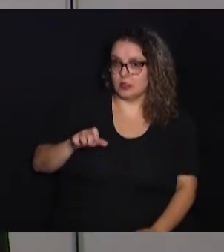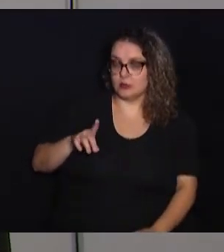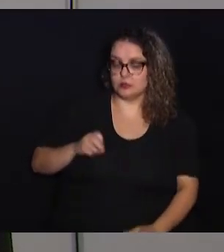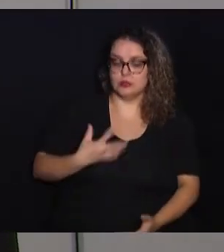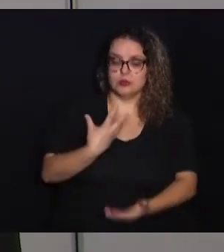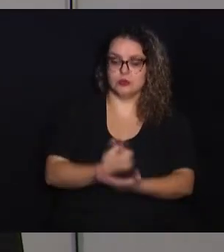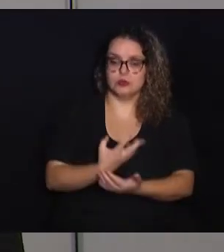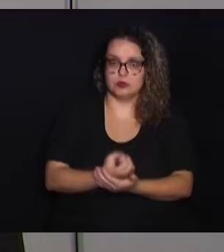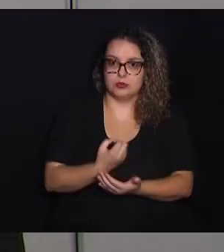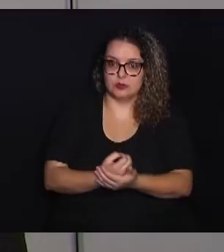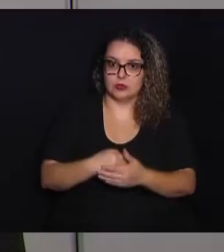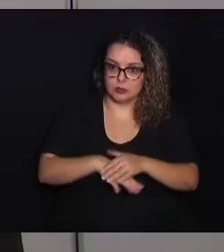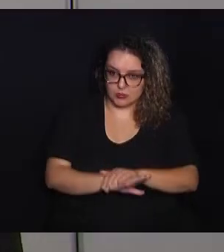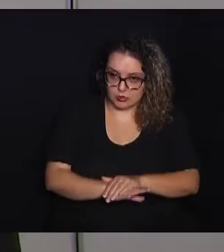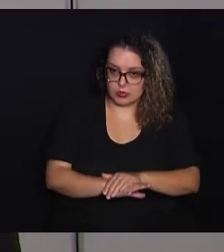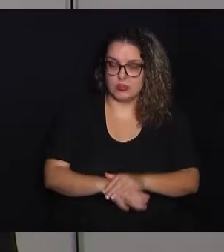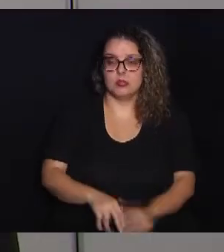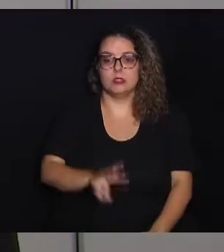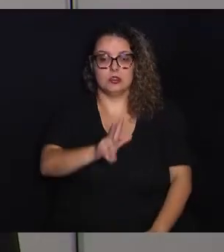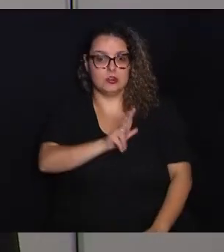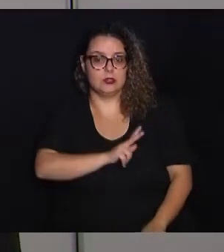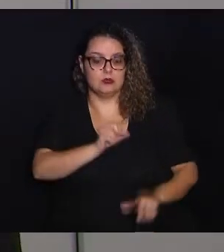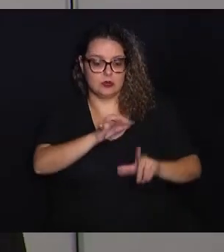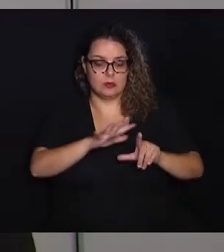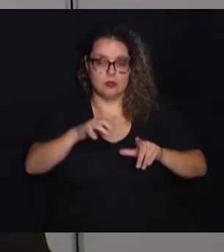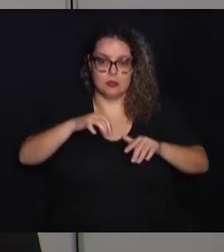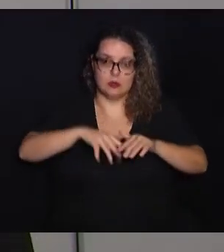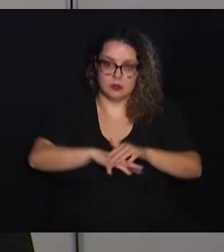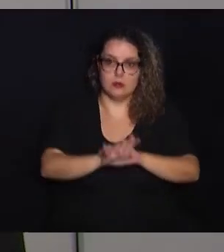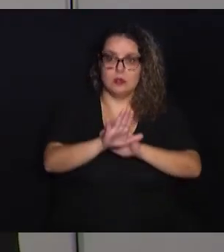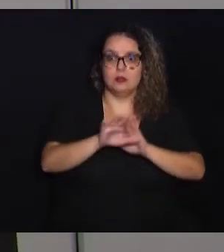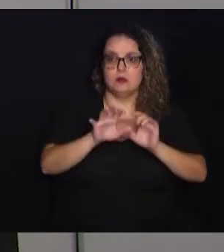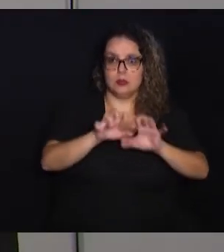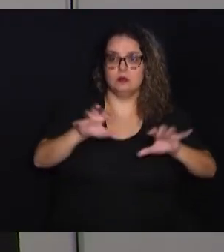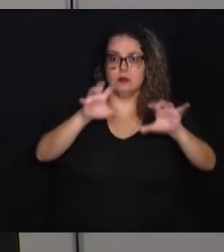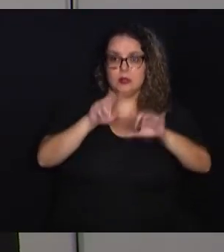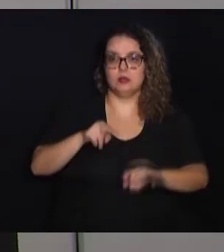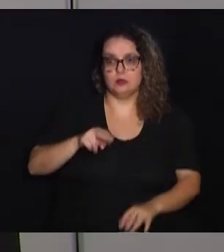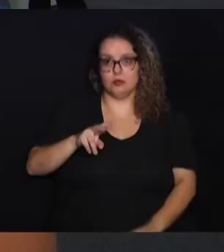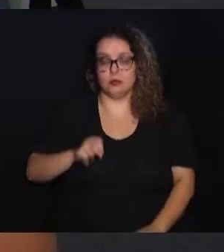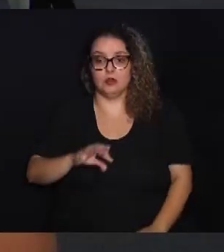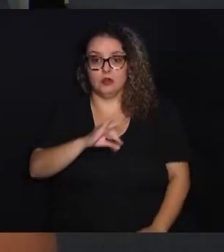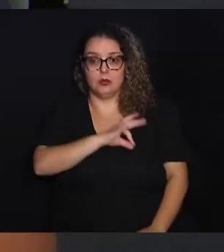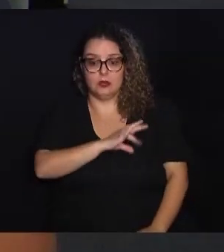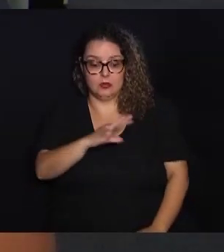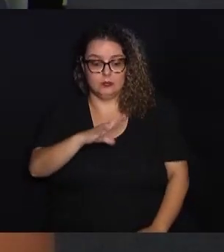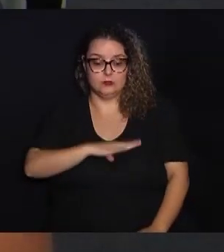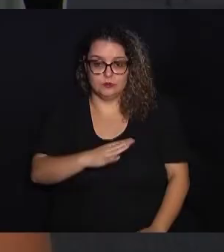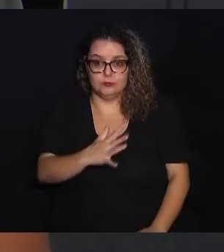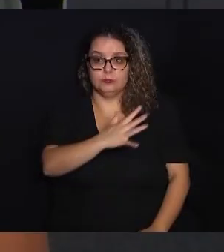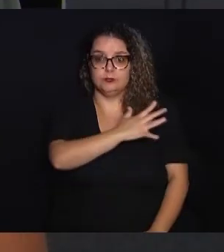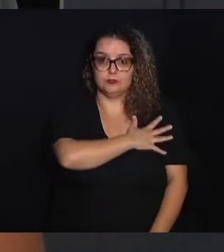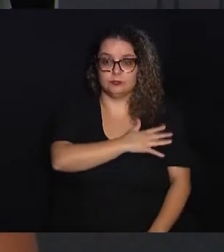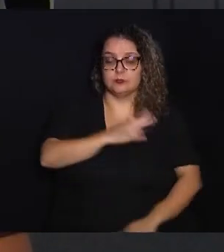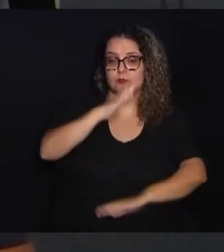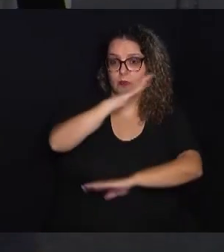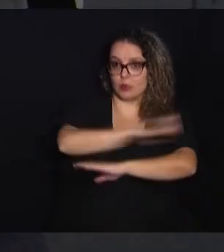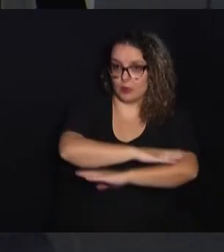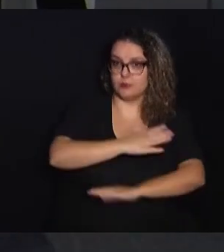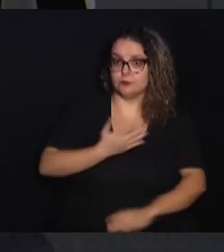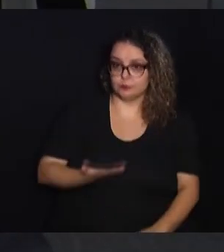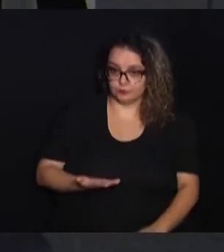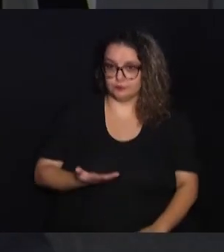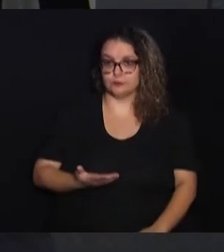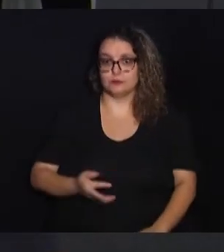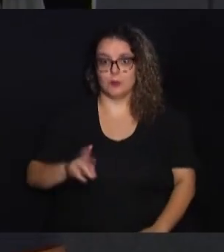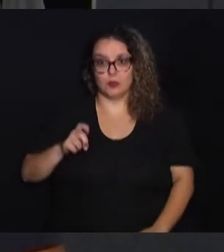das evidências, e a câmera em si, ela tem todas as imagens e descarregam para a nuvem. O comandante da Guarda Municipal de Rio